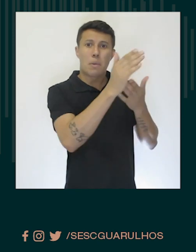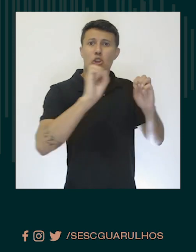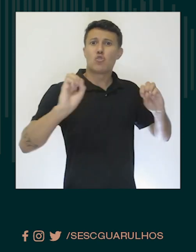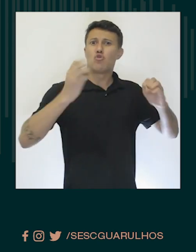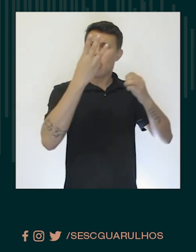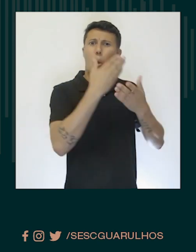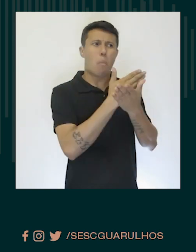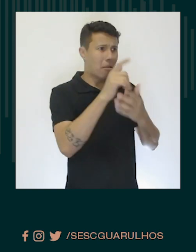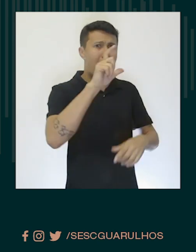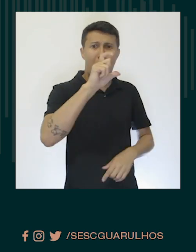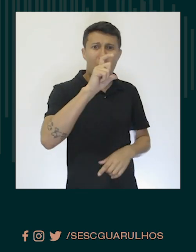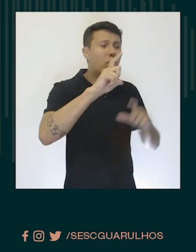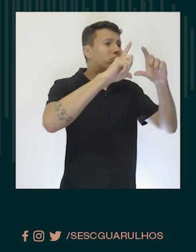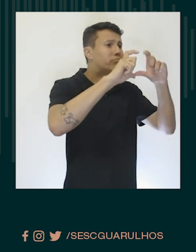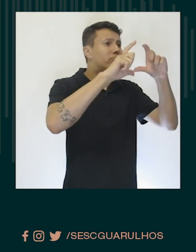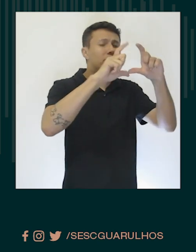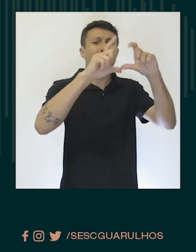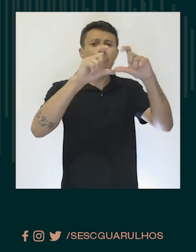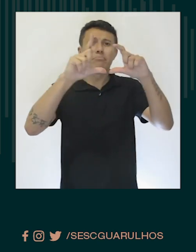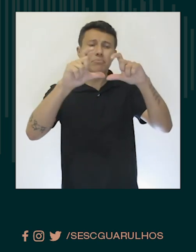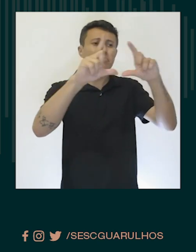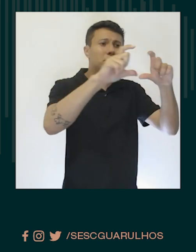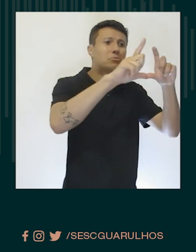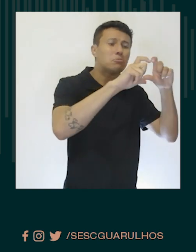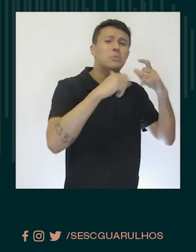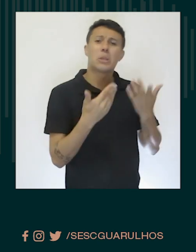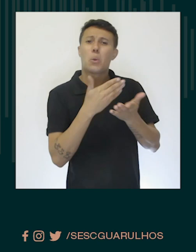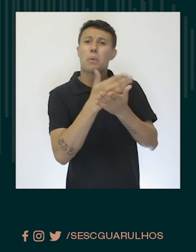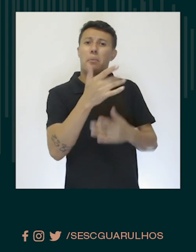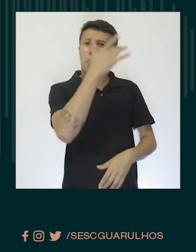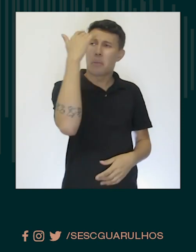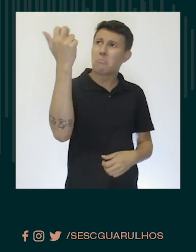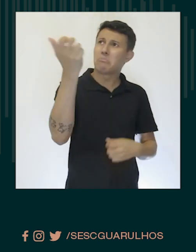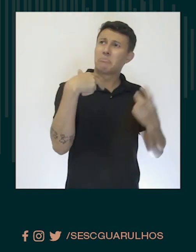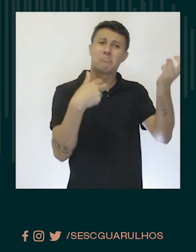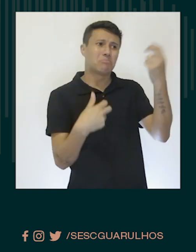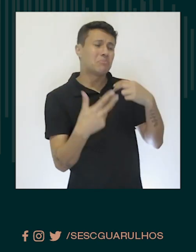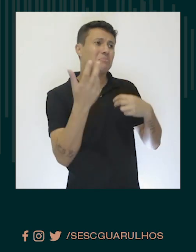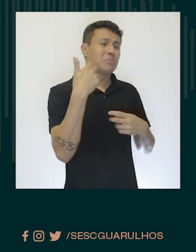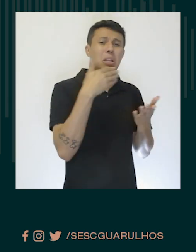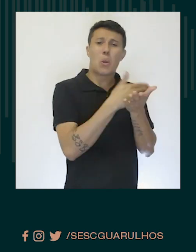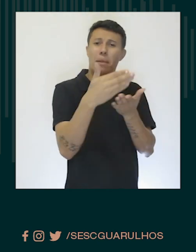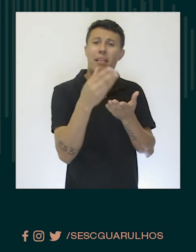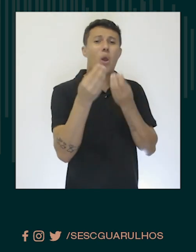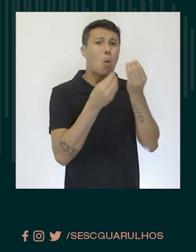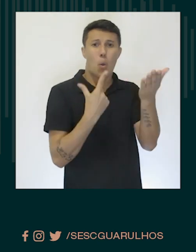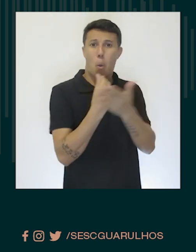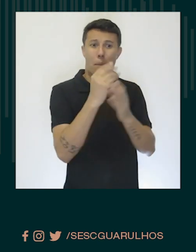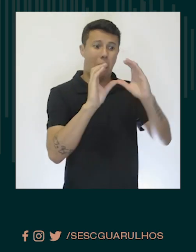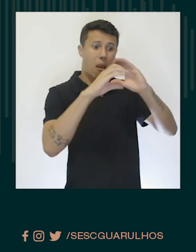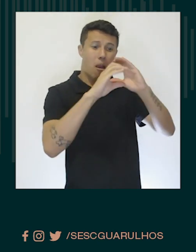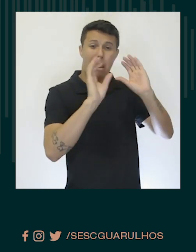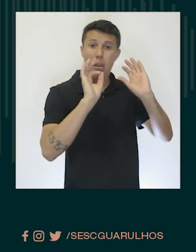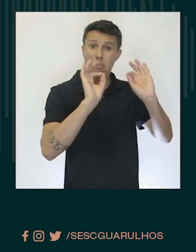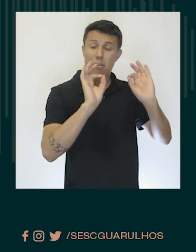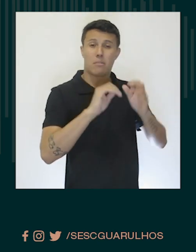recomendo a você é que, mano, todo mundo tem o um celular na mão, quer começar? Antes de você comprar a câmera, vai lá e desbrava seu